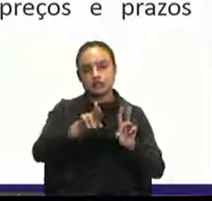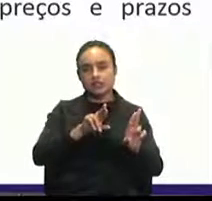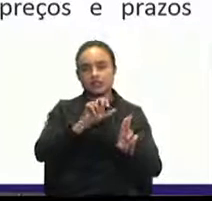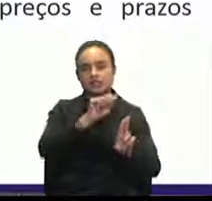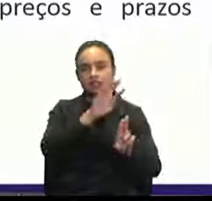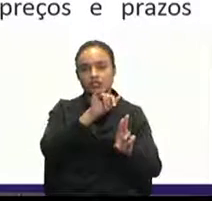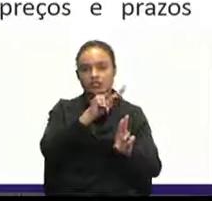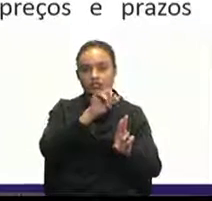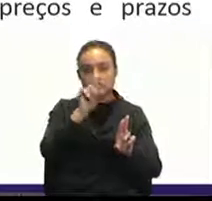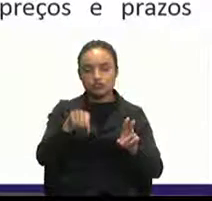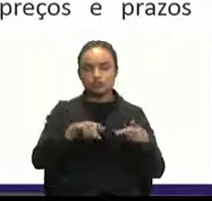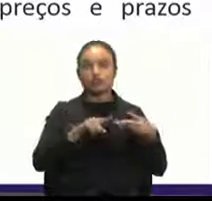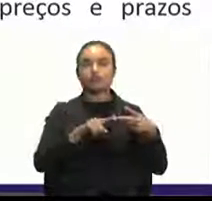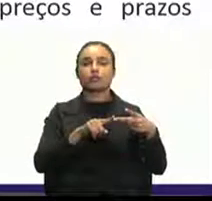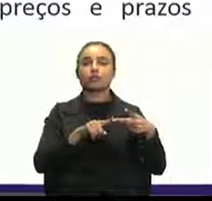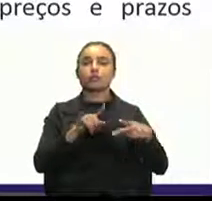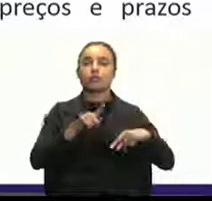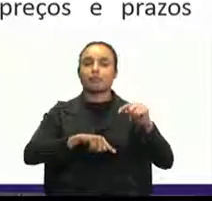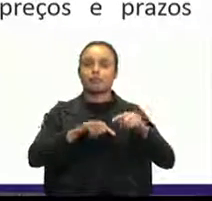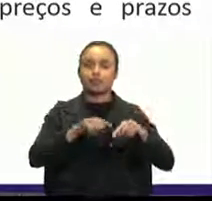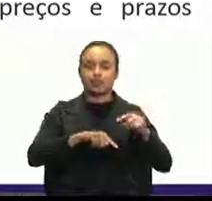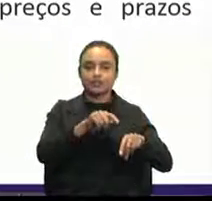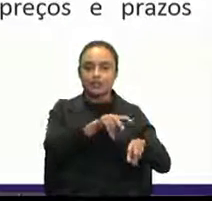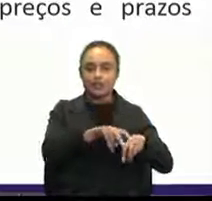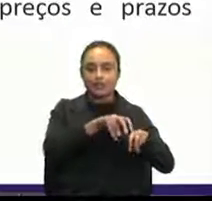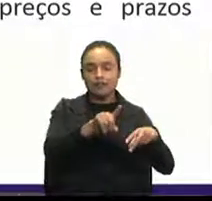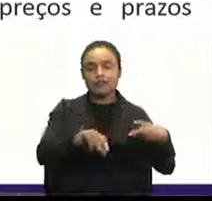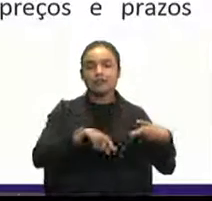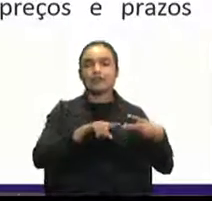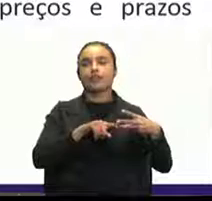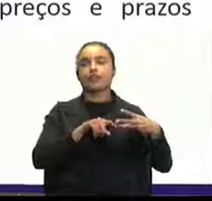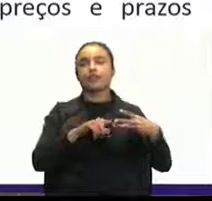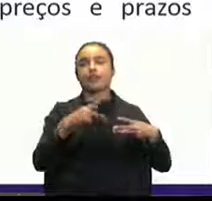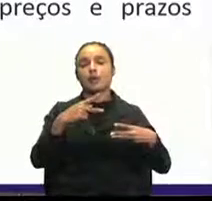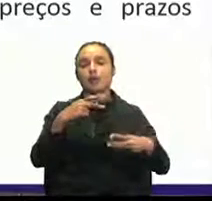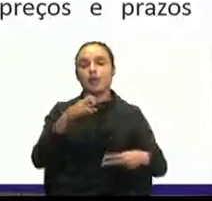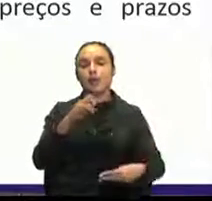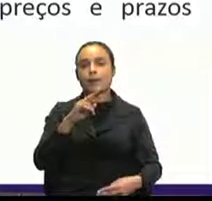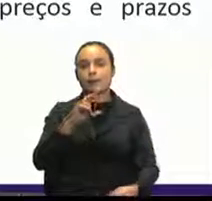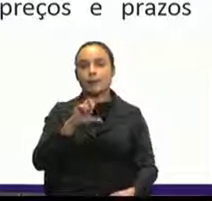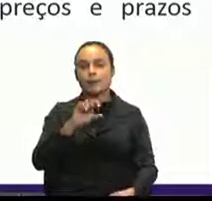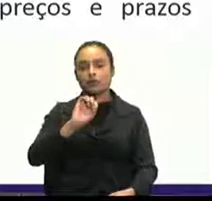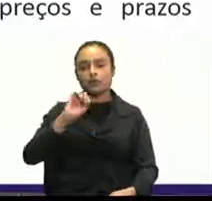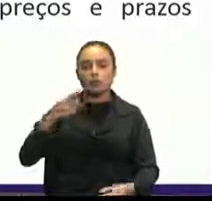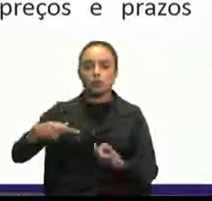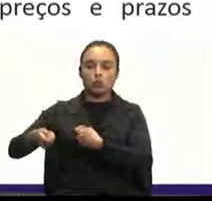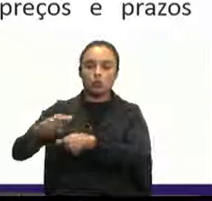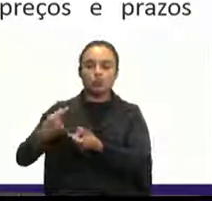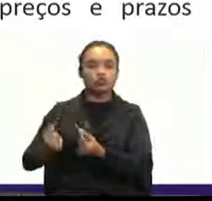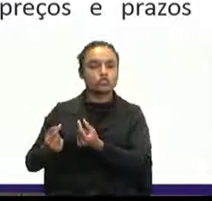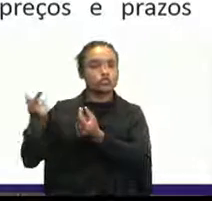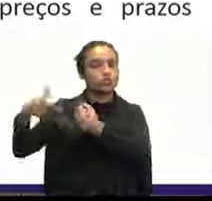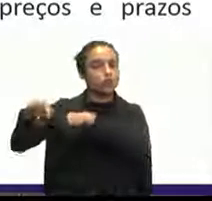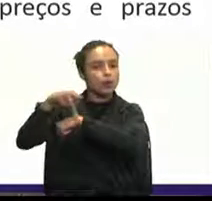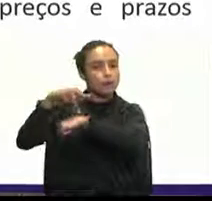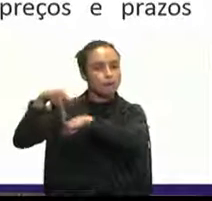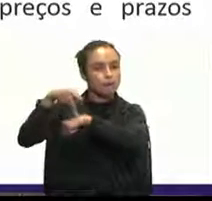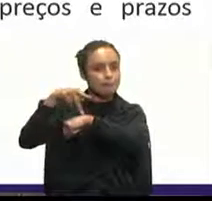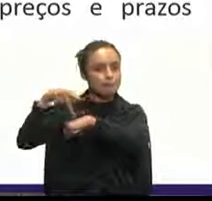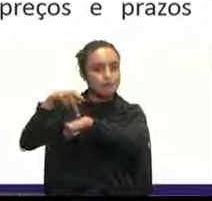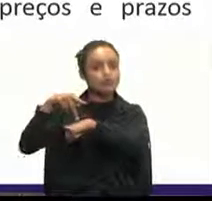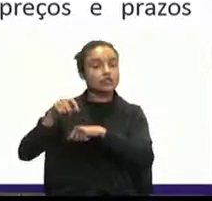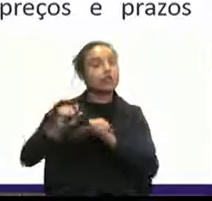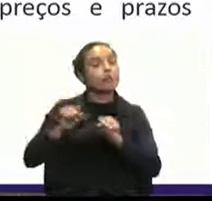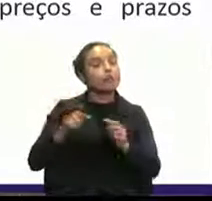como café e milho ouro e petróleo ou até mesmo moeda estrangeira então o contrato futuro ele pode ser negociado